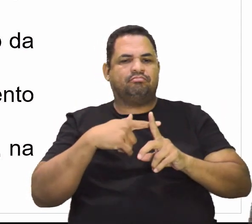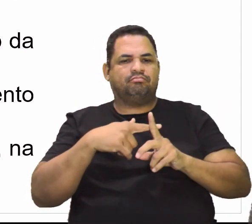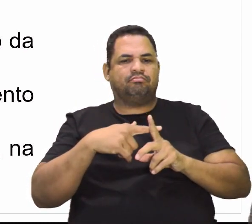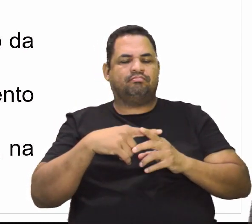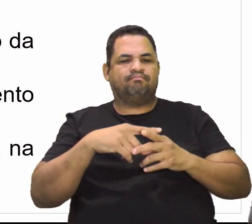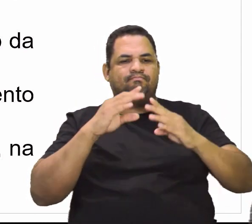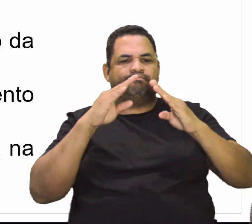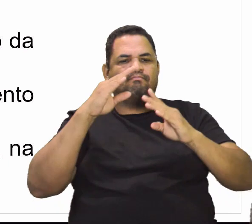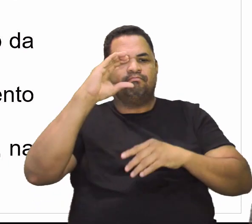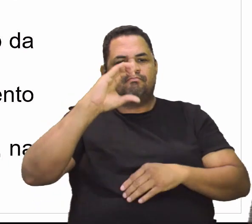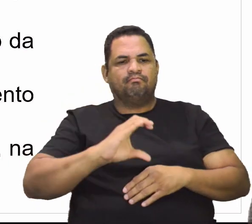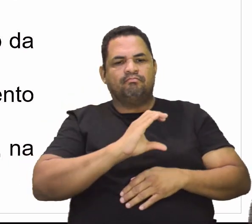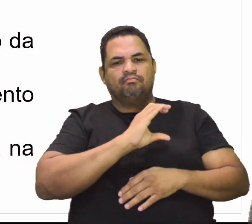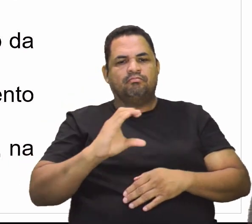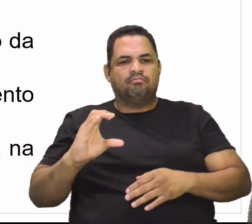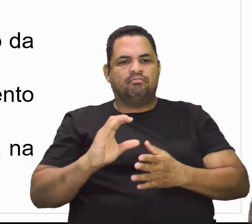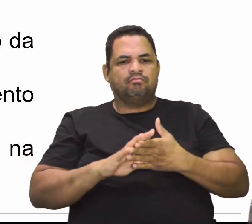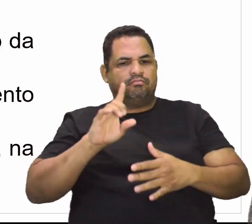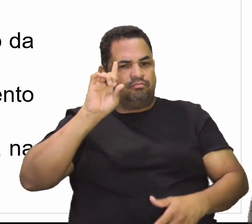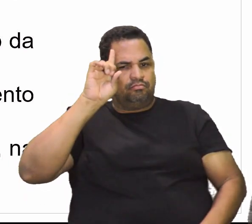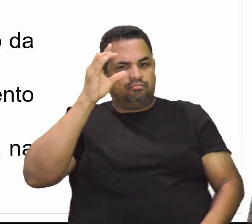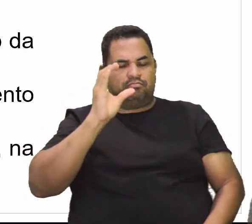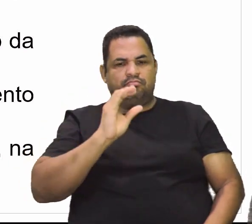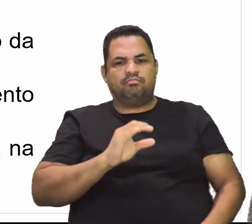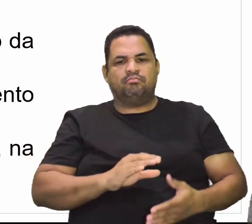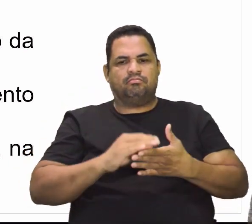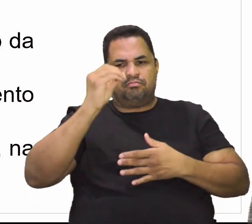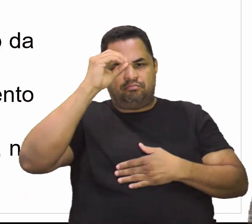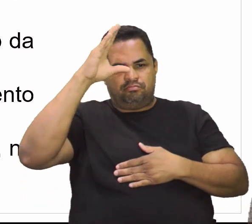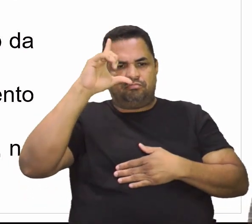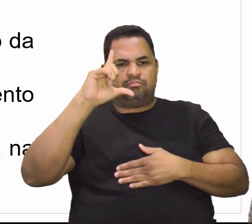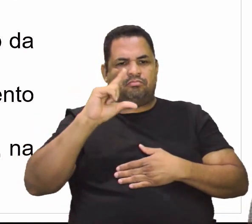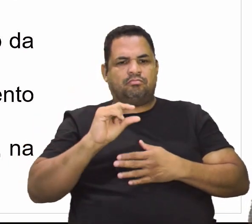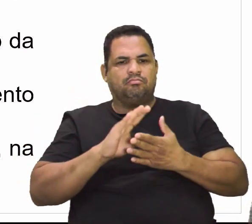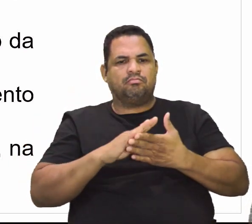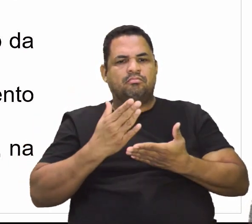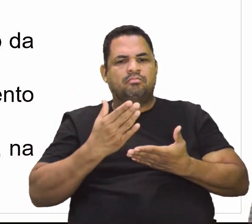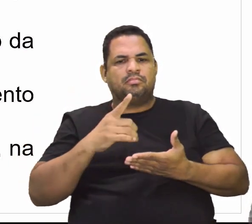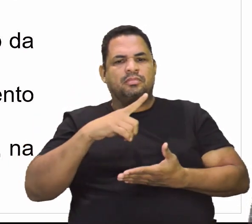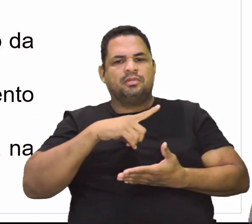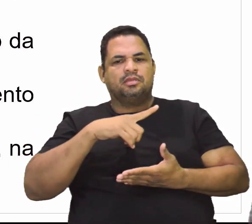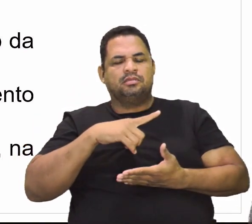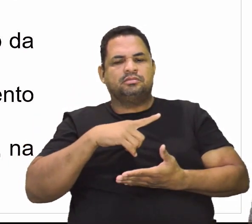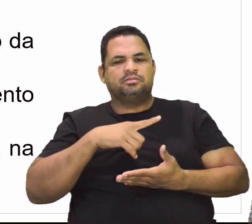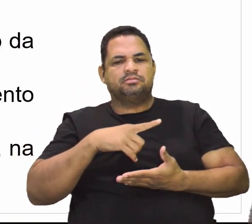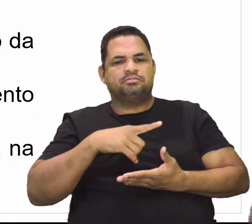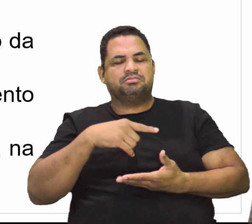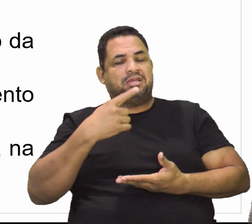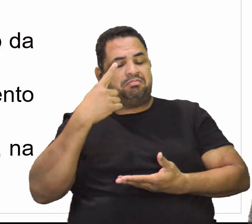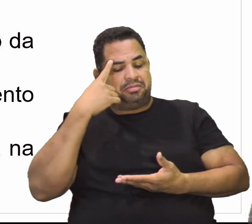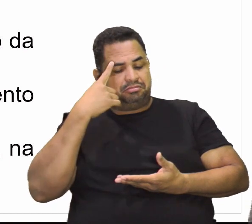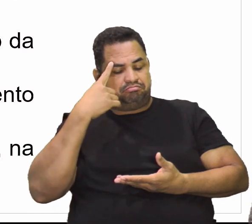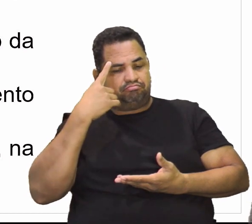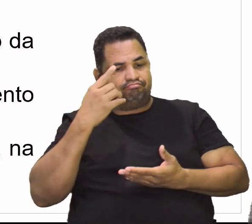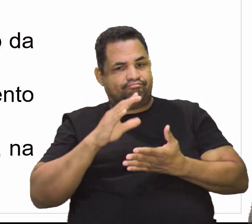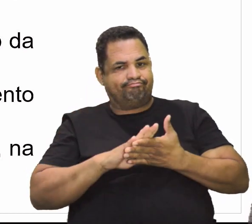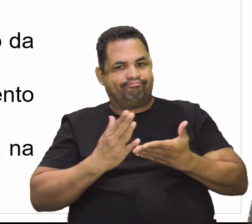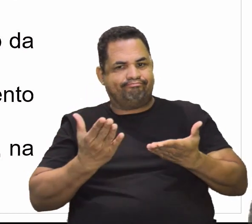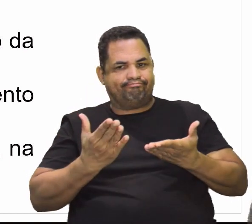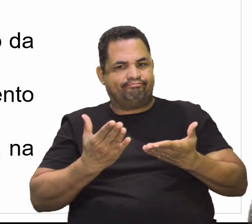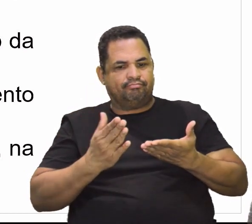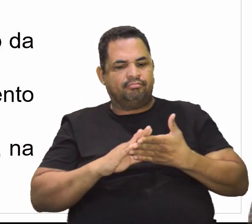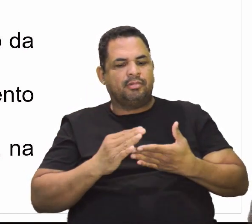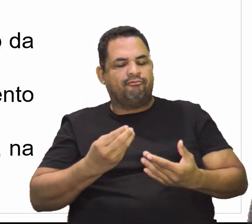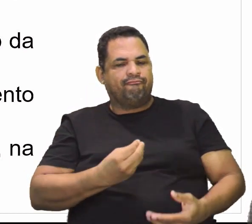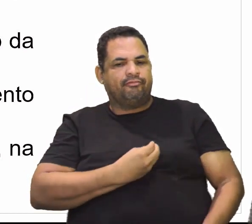A ideia de que o conhecimento se reduzia à constatação da existência, penso logo existo.